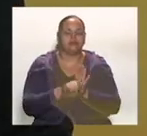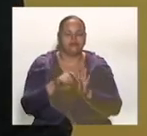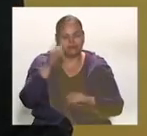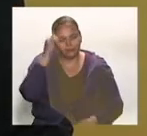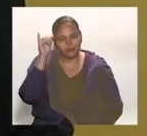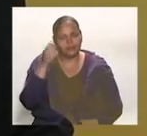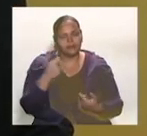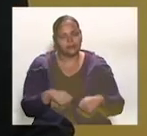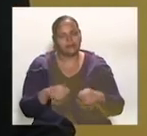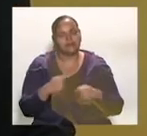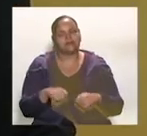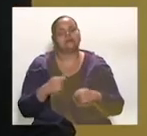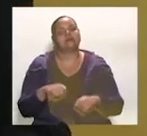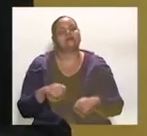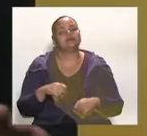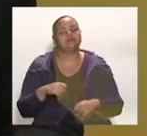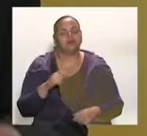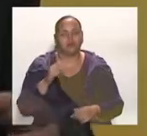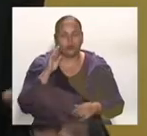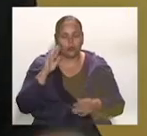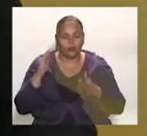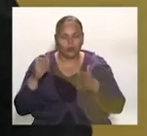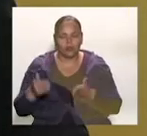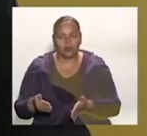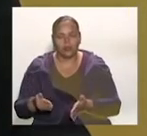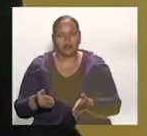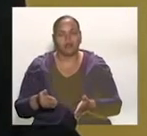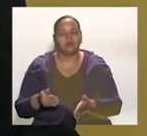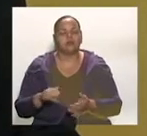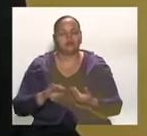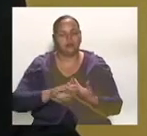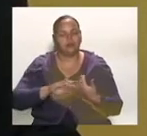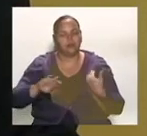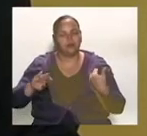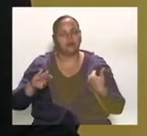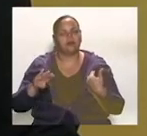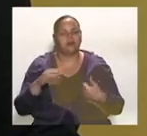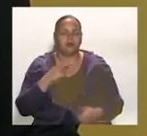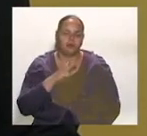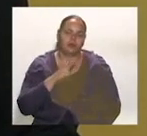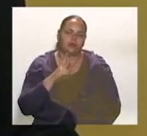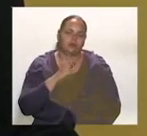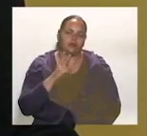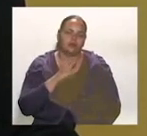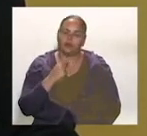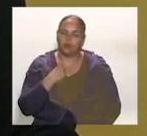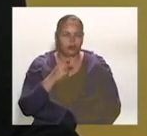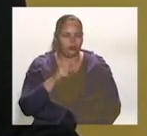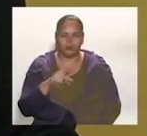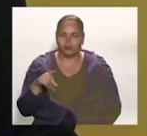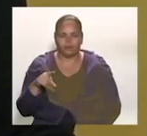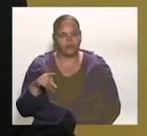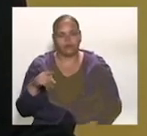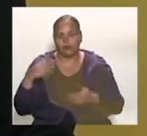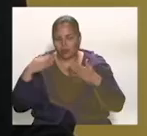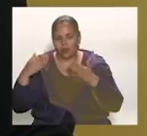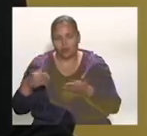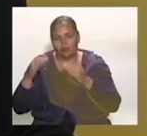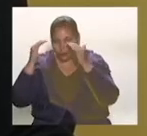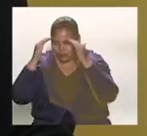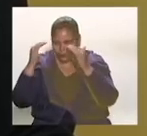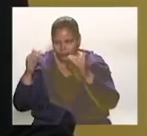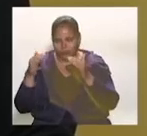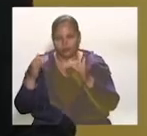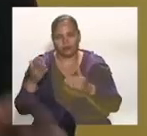caminhando, né, evoluindo muito mais rápido, inclusive. E eu entendo que essa situação do doping, ela precisa